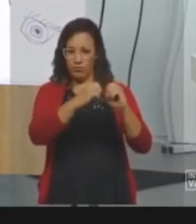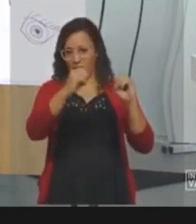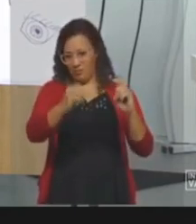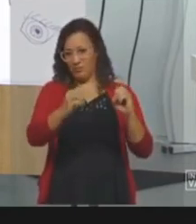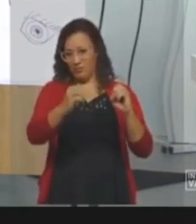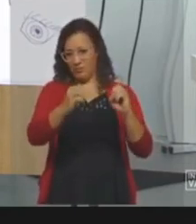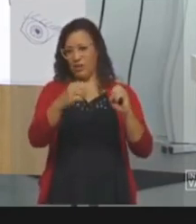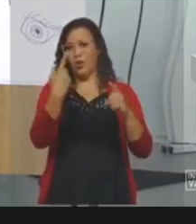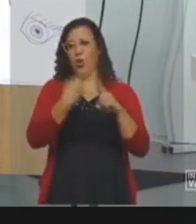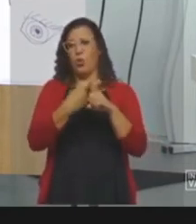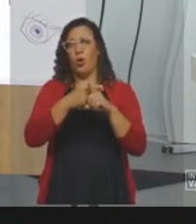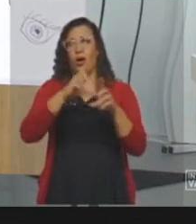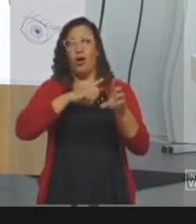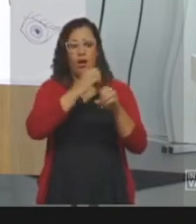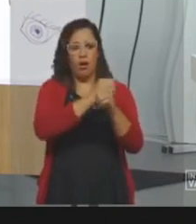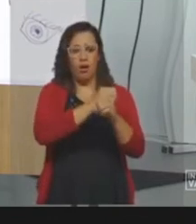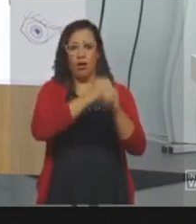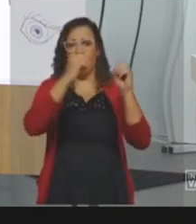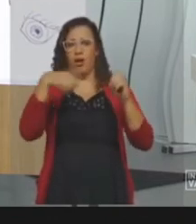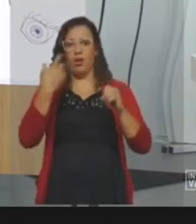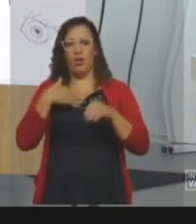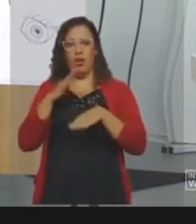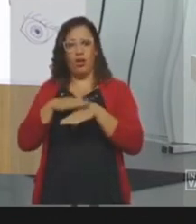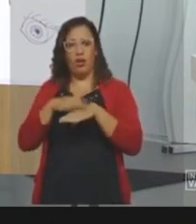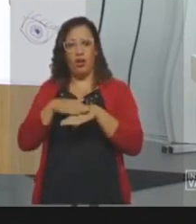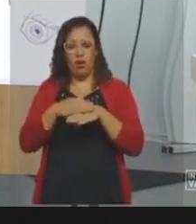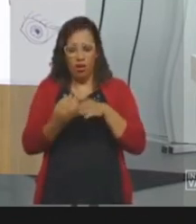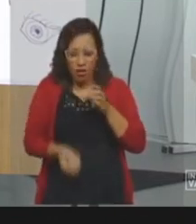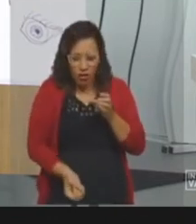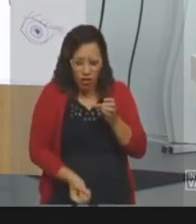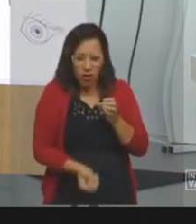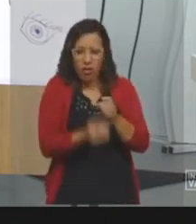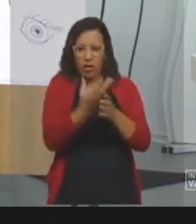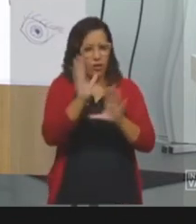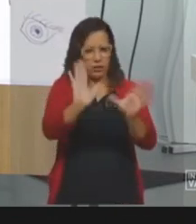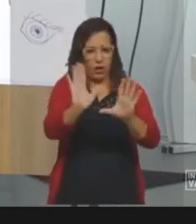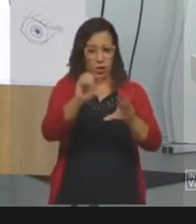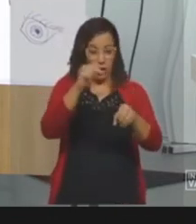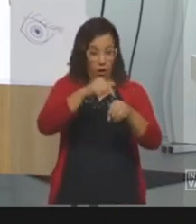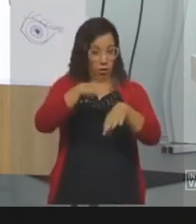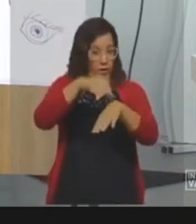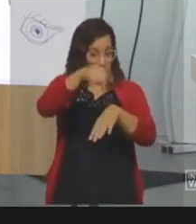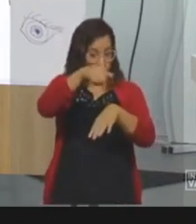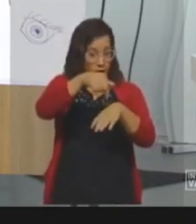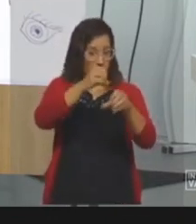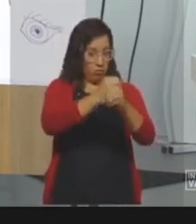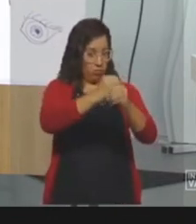não são clones que nós, seres humanos, criamos.